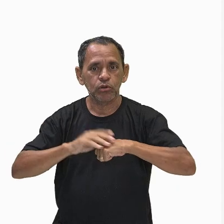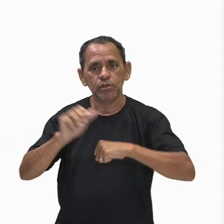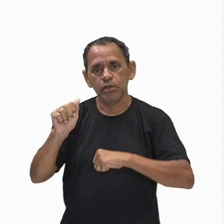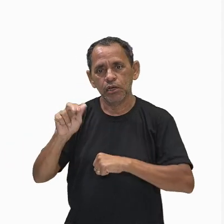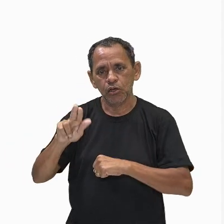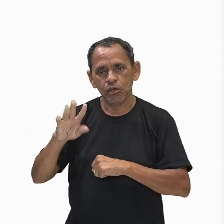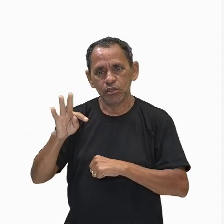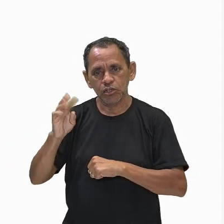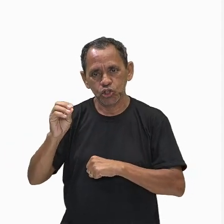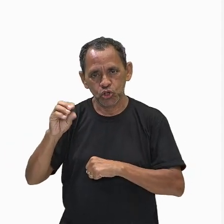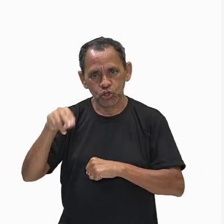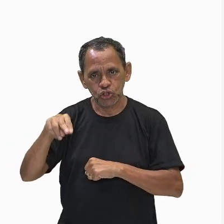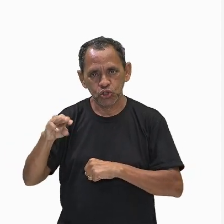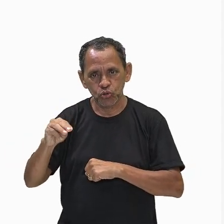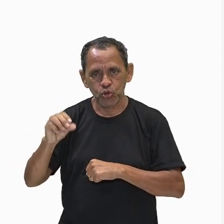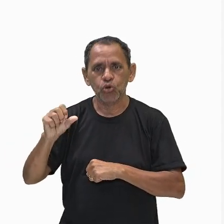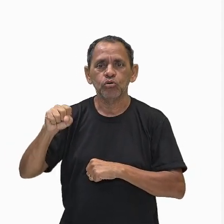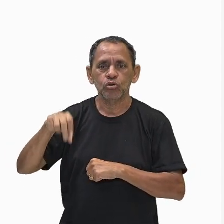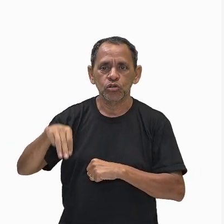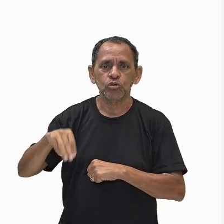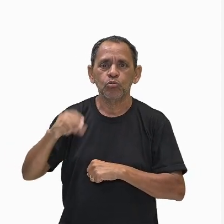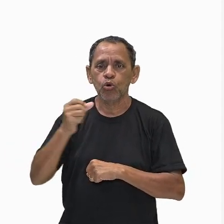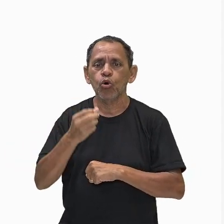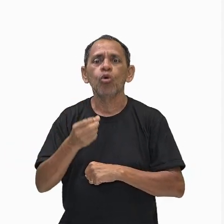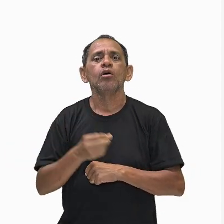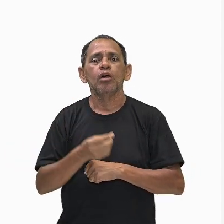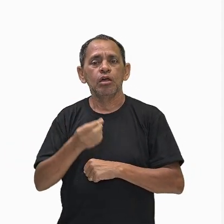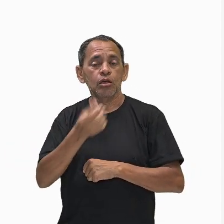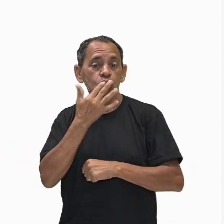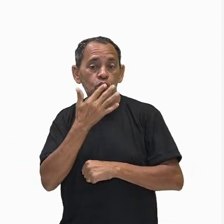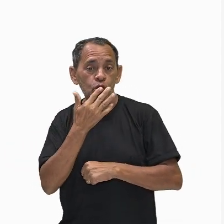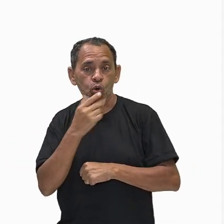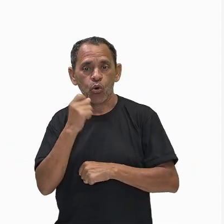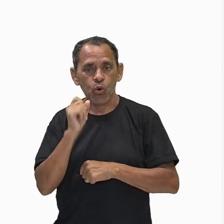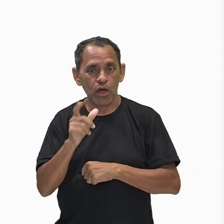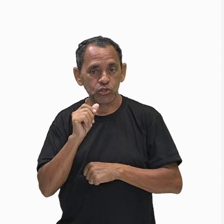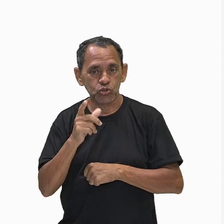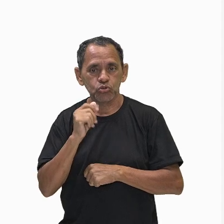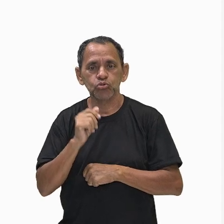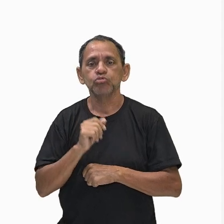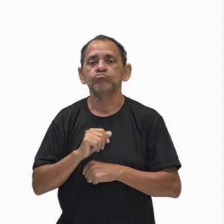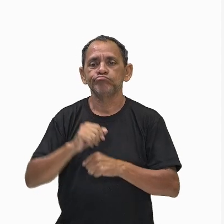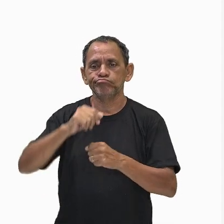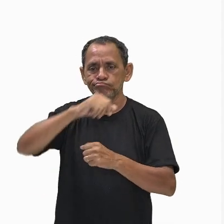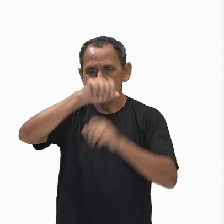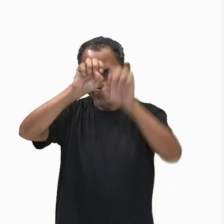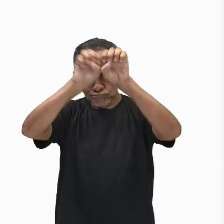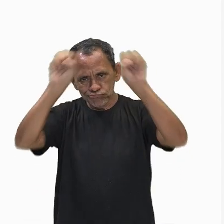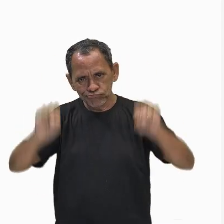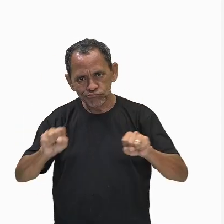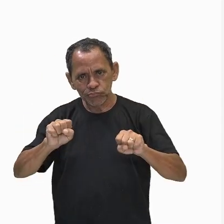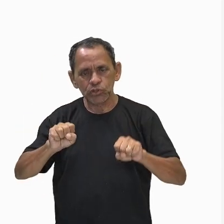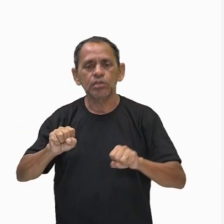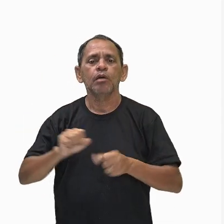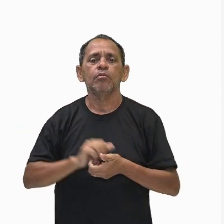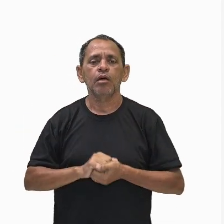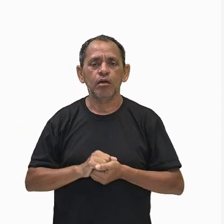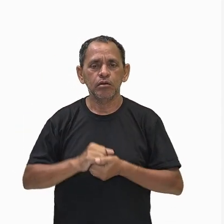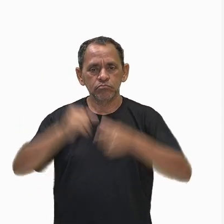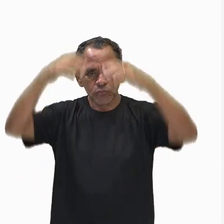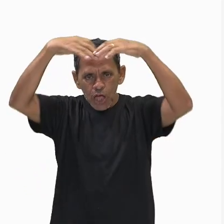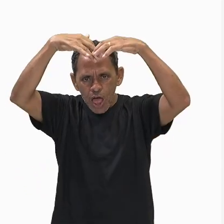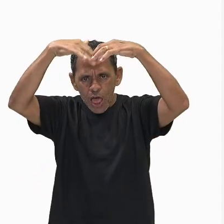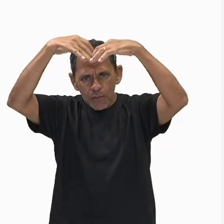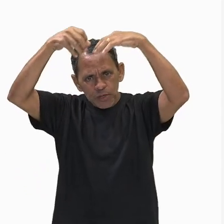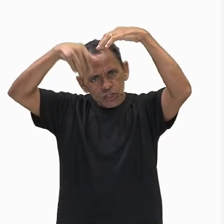mostrar para vocês que está em azul o sistema nervoso periférico. Vamos ver sobre o sistema nervoso voluntário.